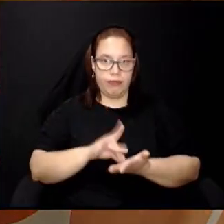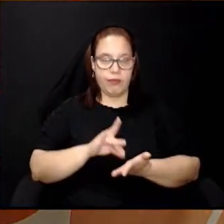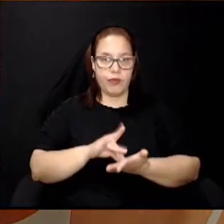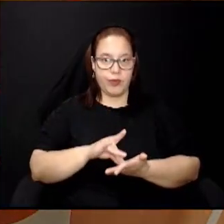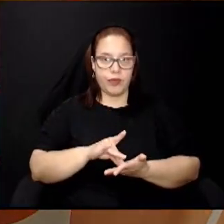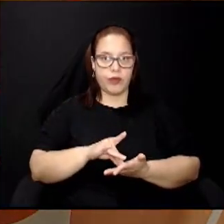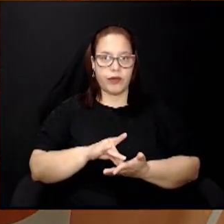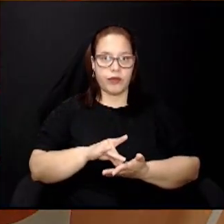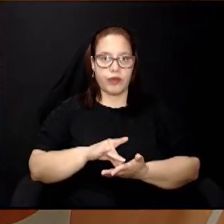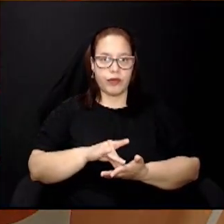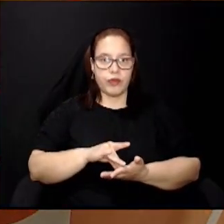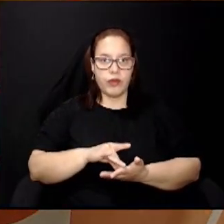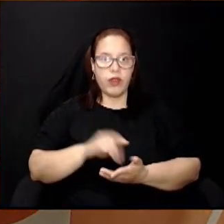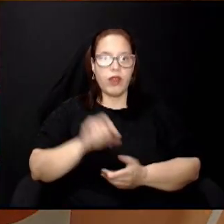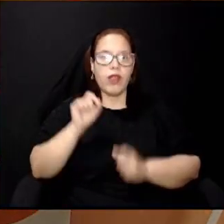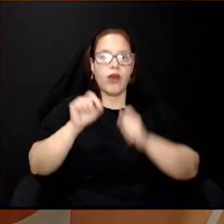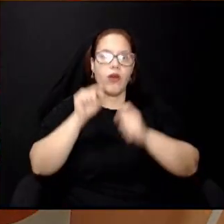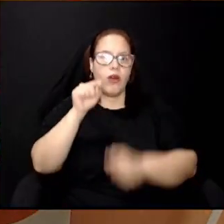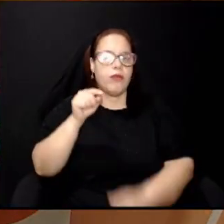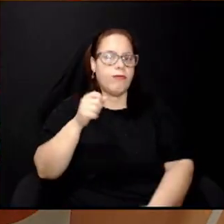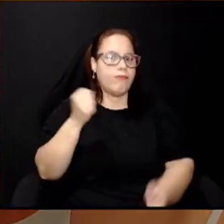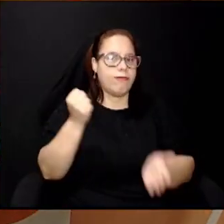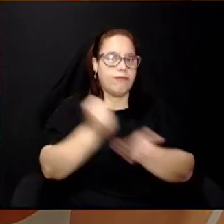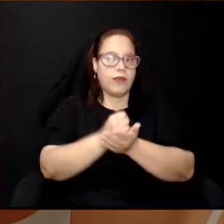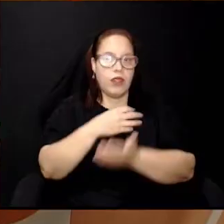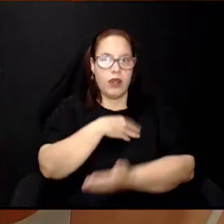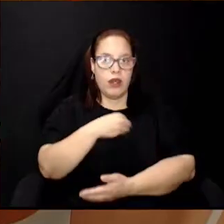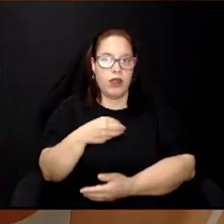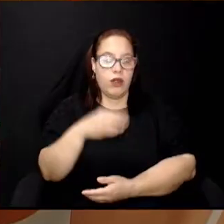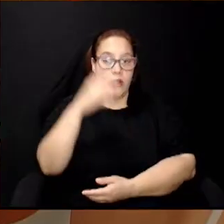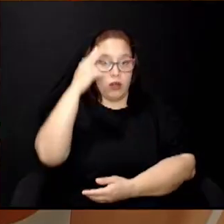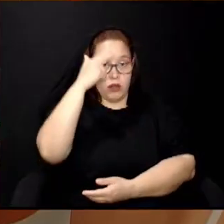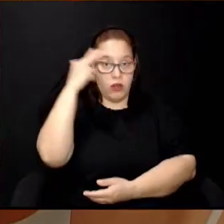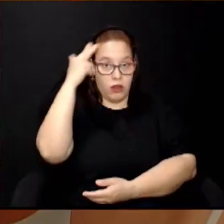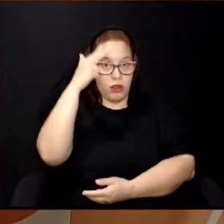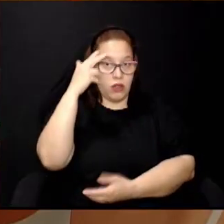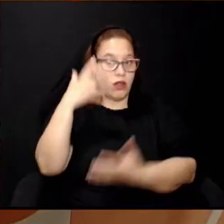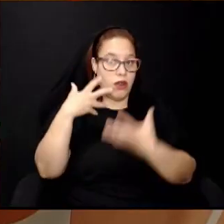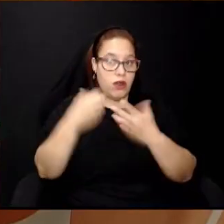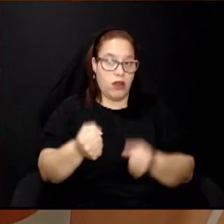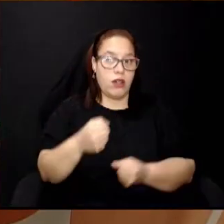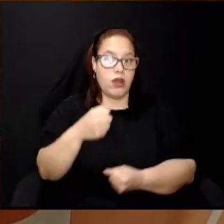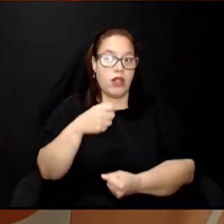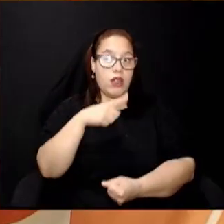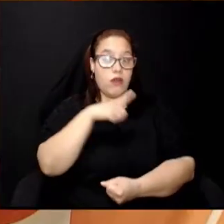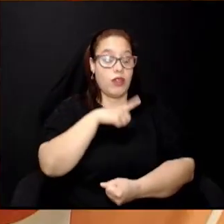é: enquanto você não mata o filho que você sonhou, você não aceita o filho que você tem.